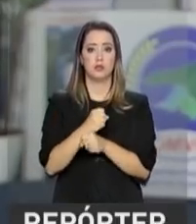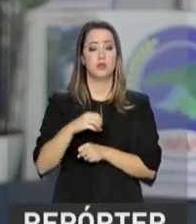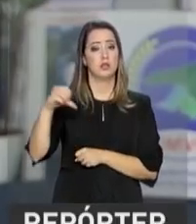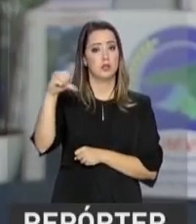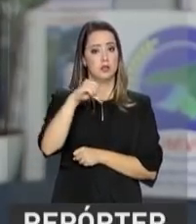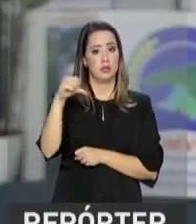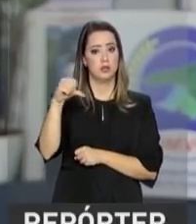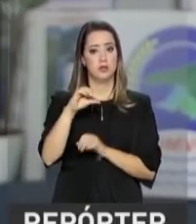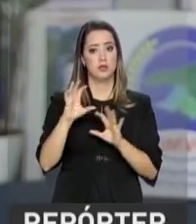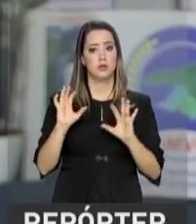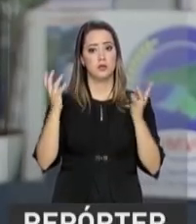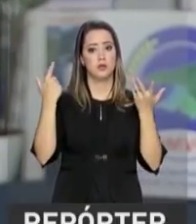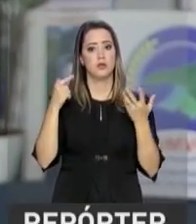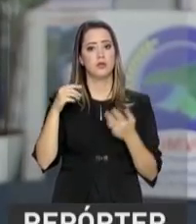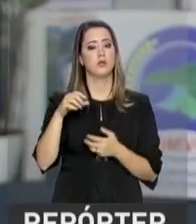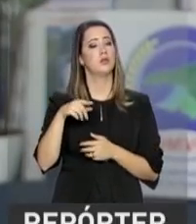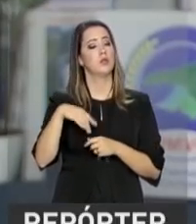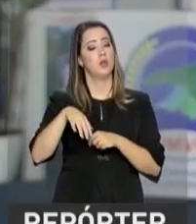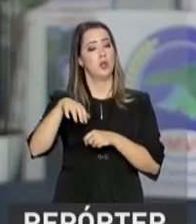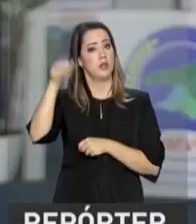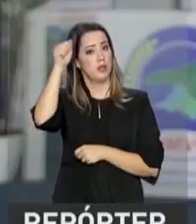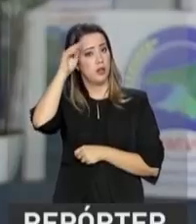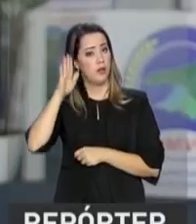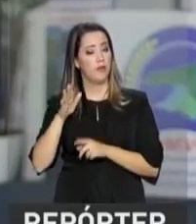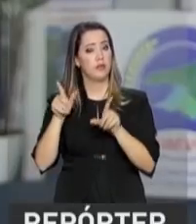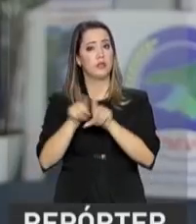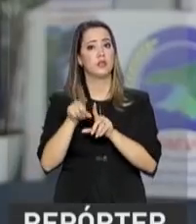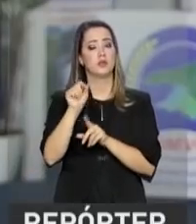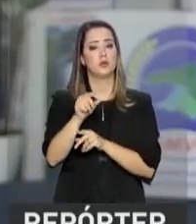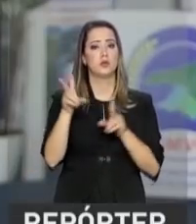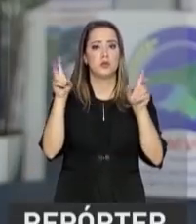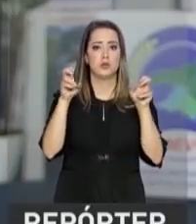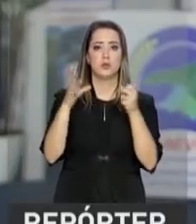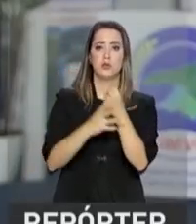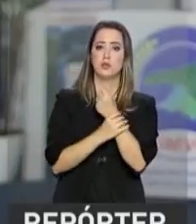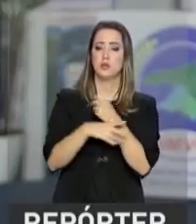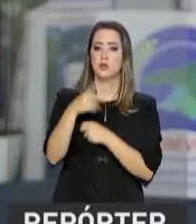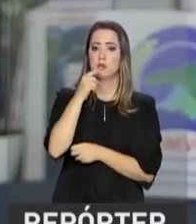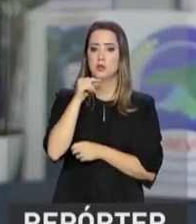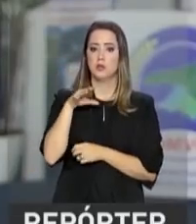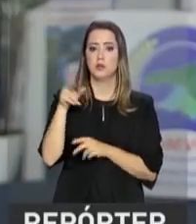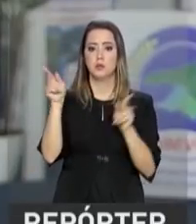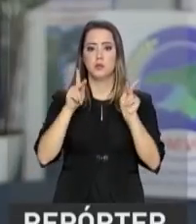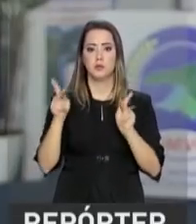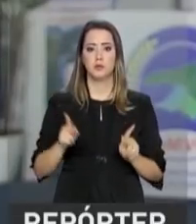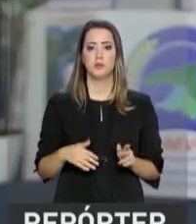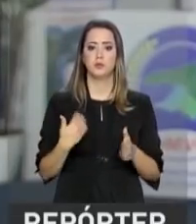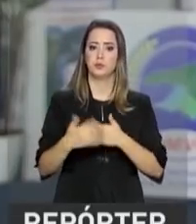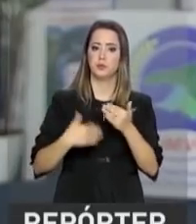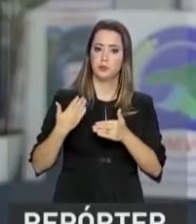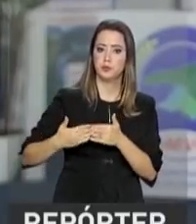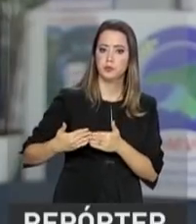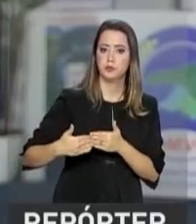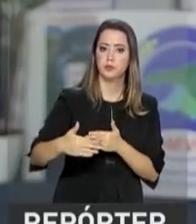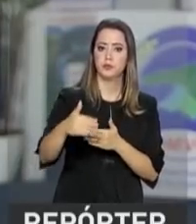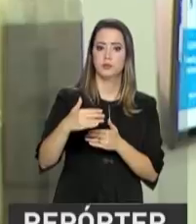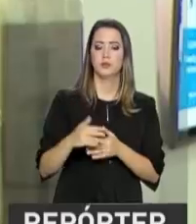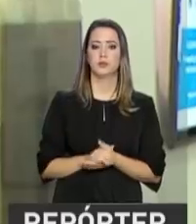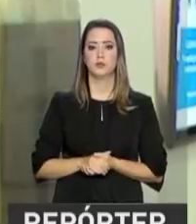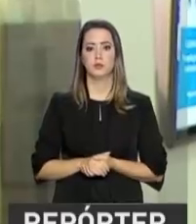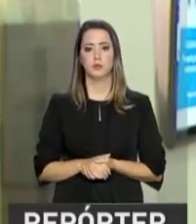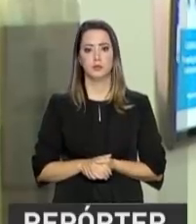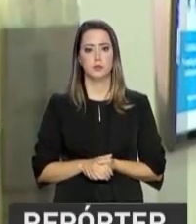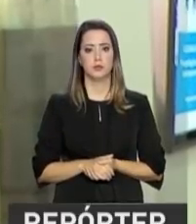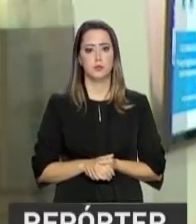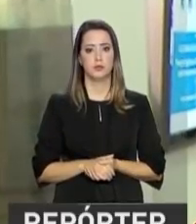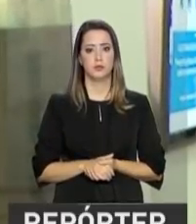9ª edição do evento no Senegal, onde o tema será segurança da água para a paz e o desenvolvimento durável.